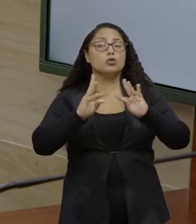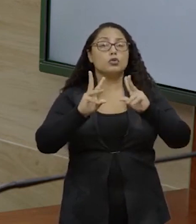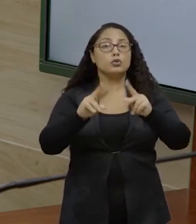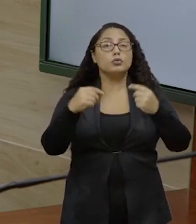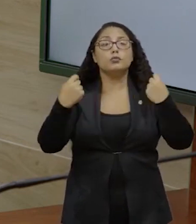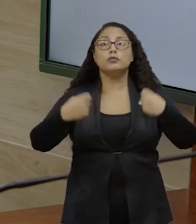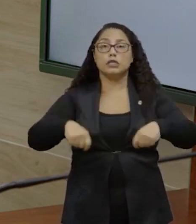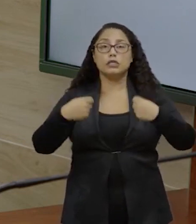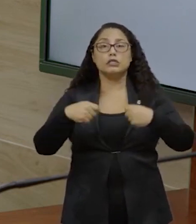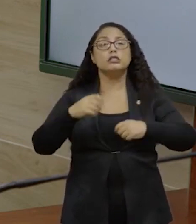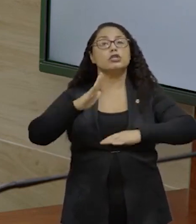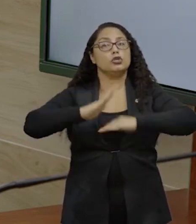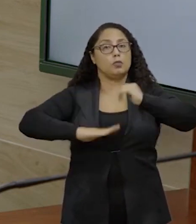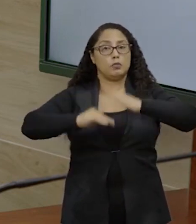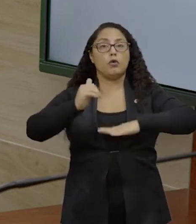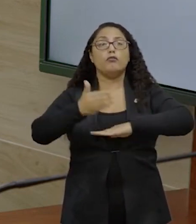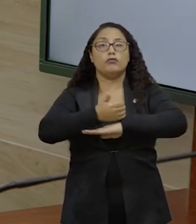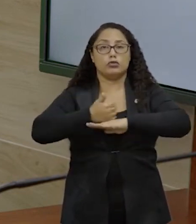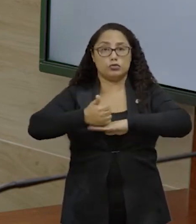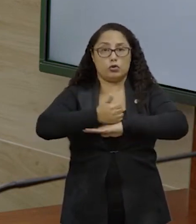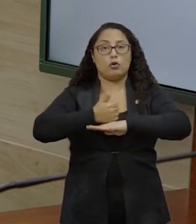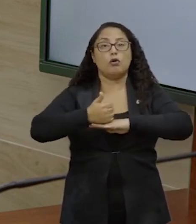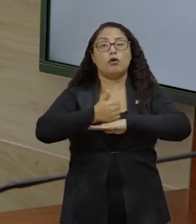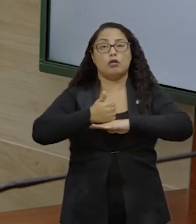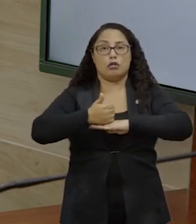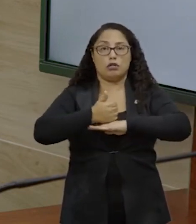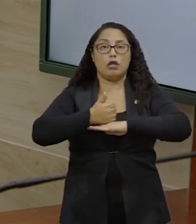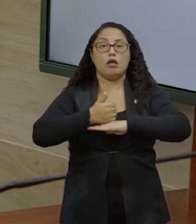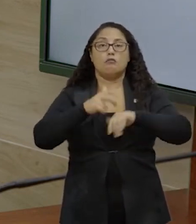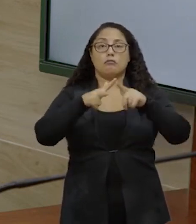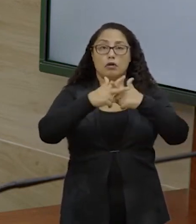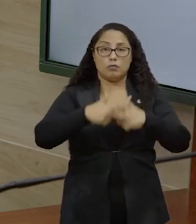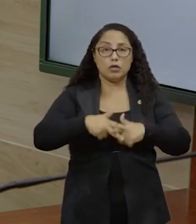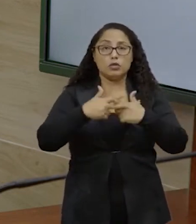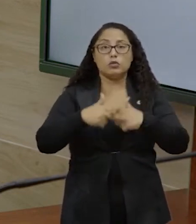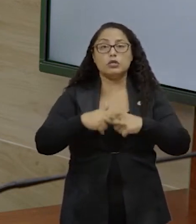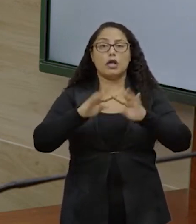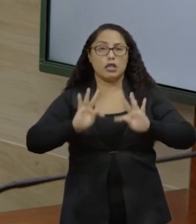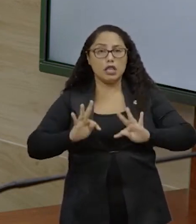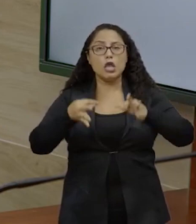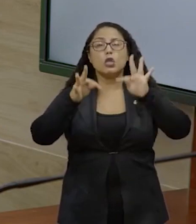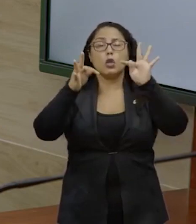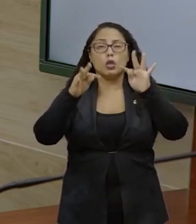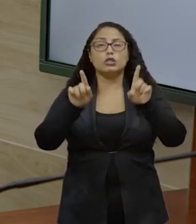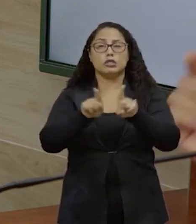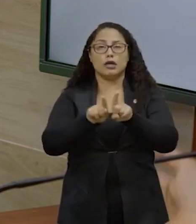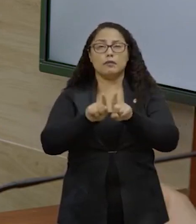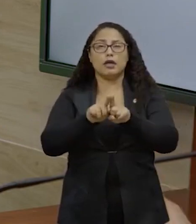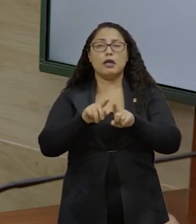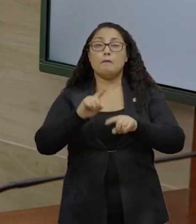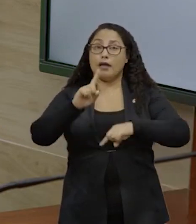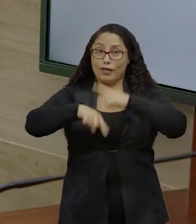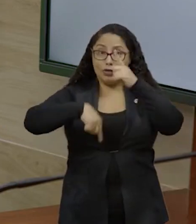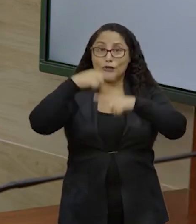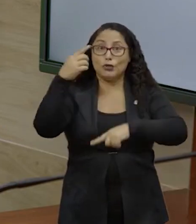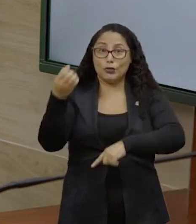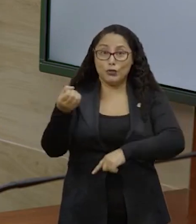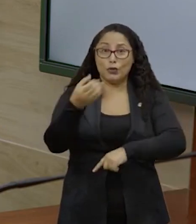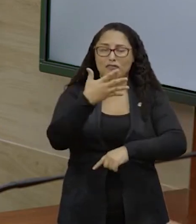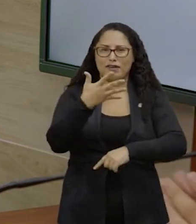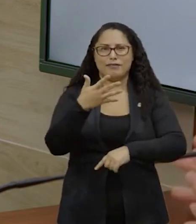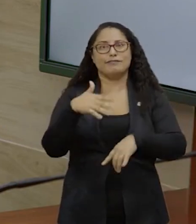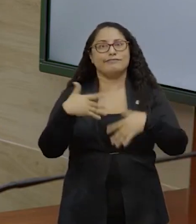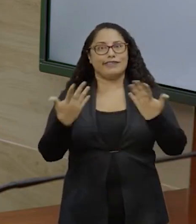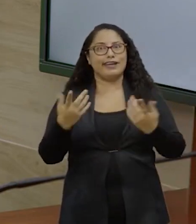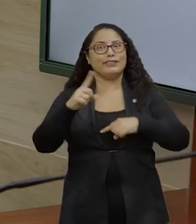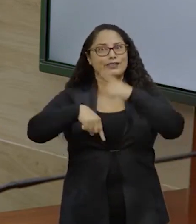isso necessita, né, de profissionais também, né, para manutenir essas tecnologias, para inovar também, né, afinal de